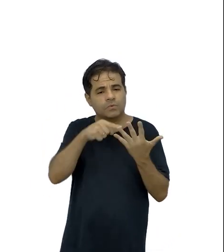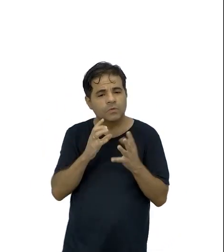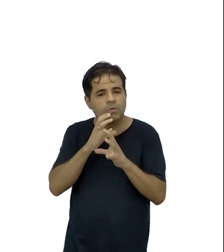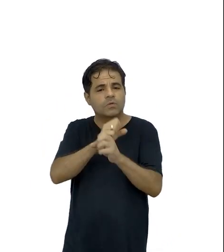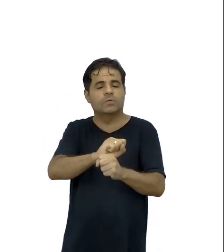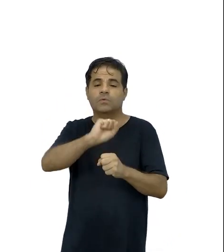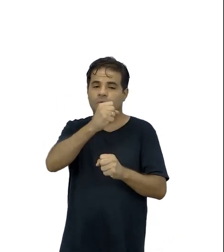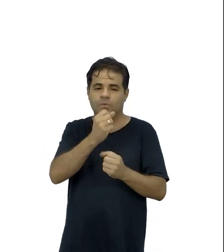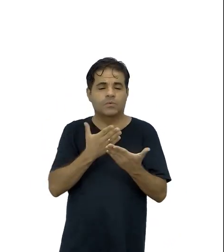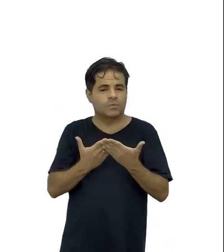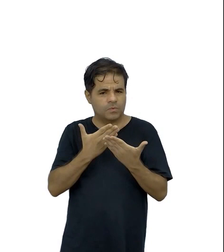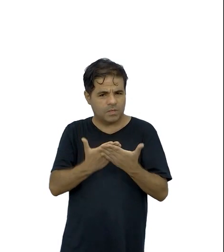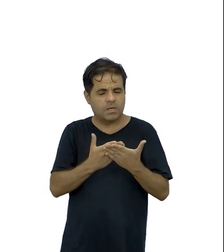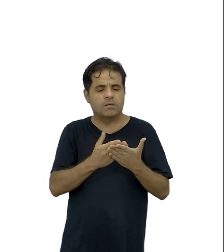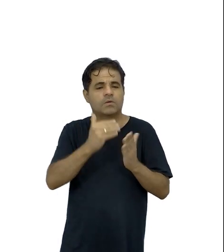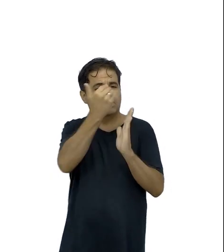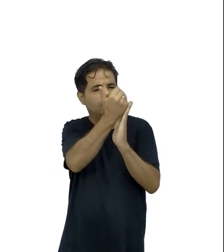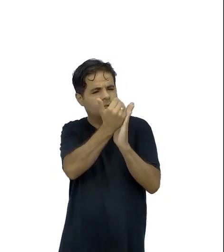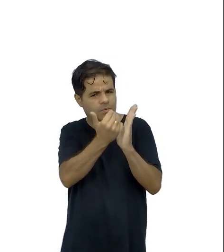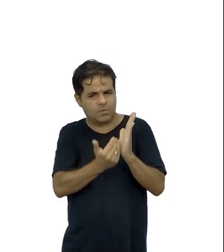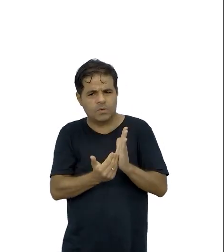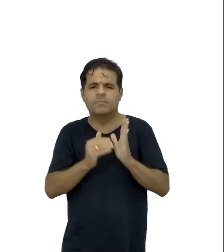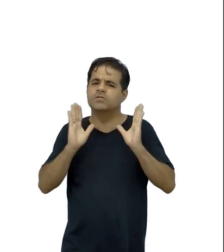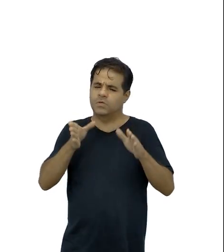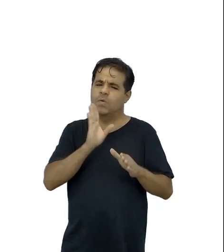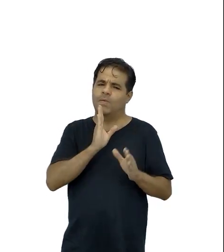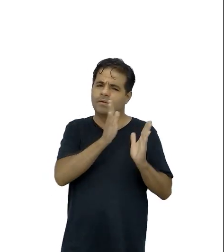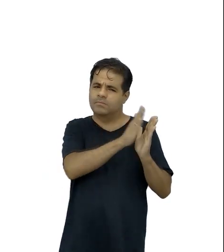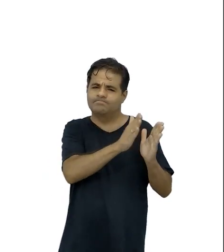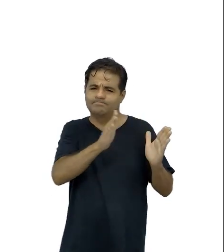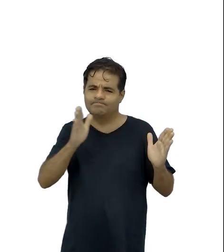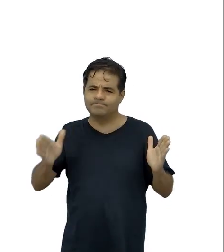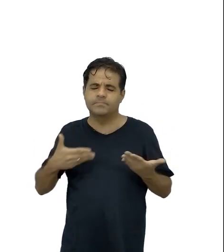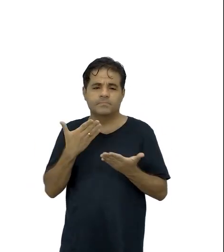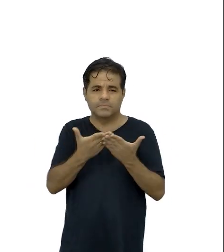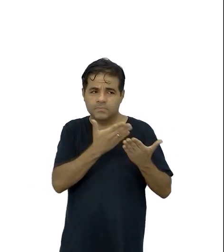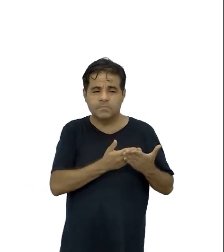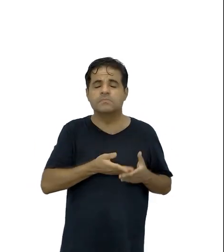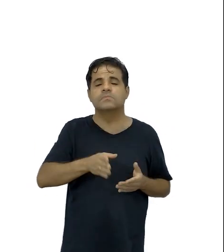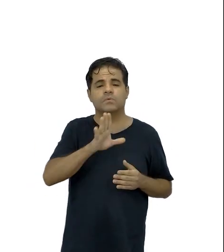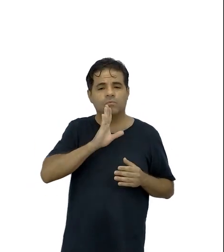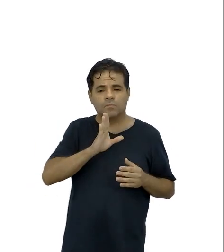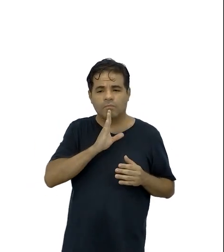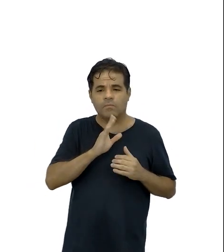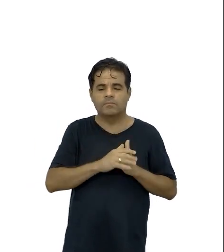já veremos o cronograma aqui, já conhecemos a sequência das aulas.